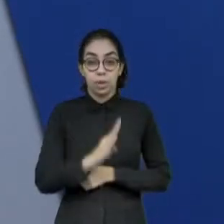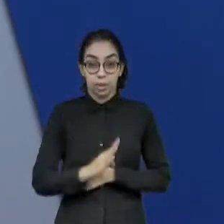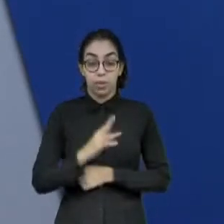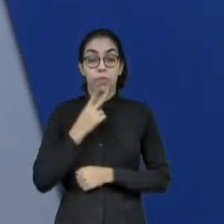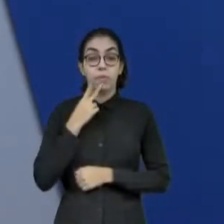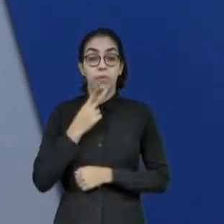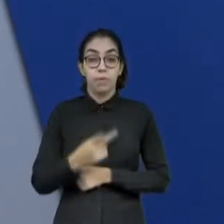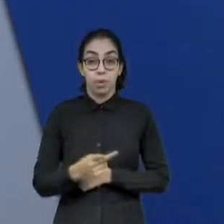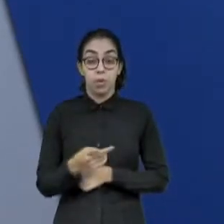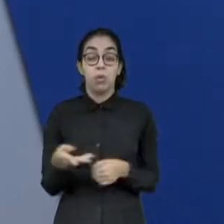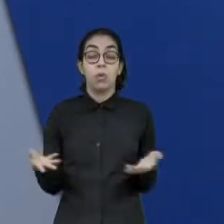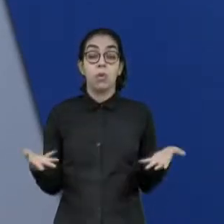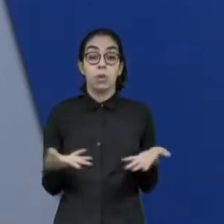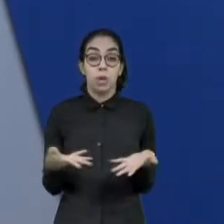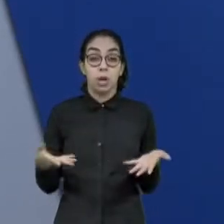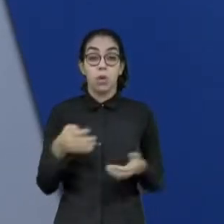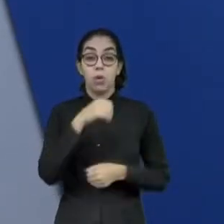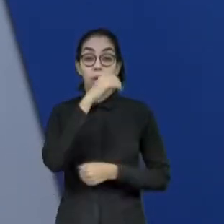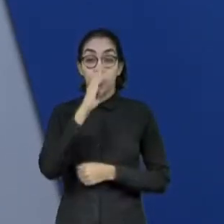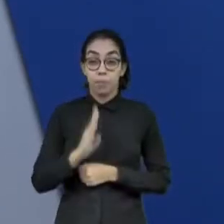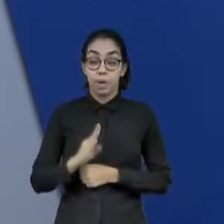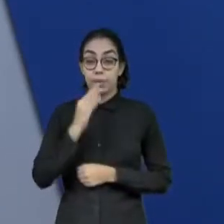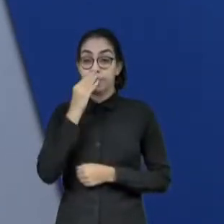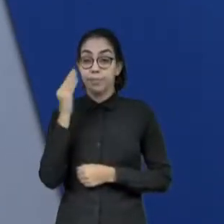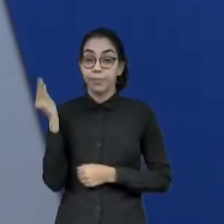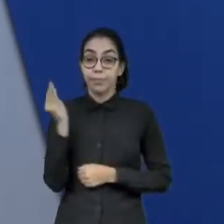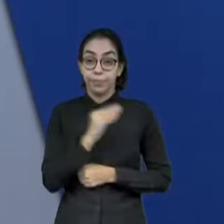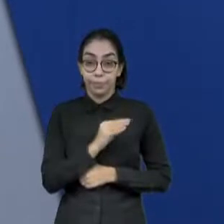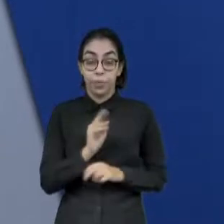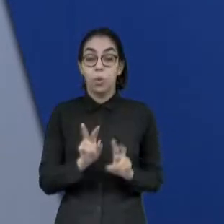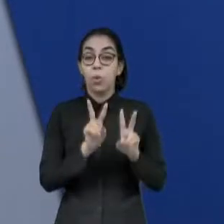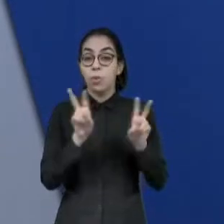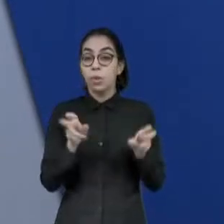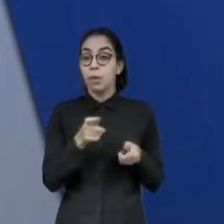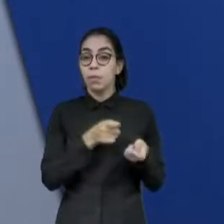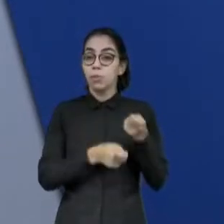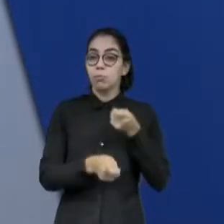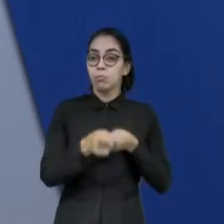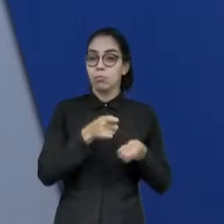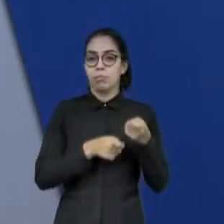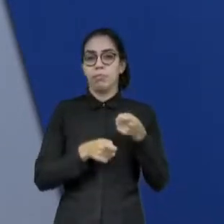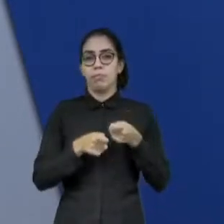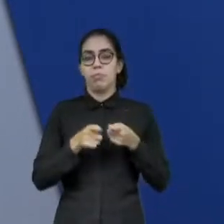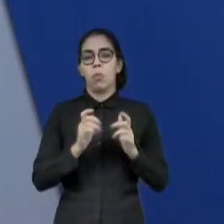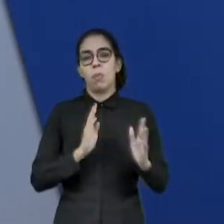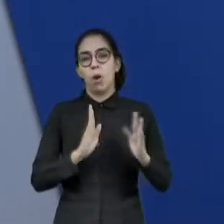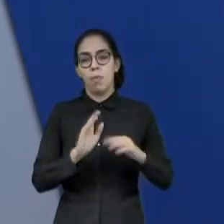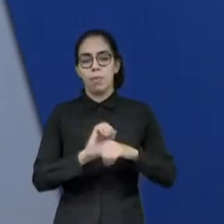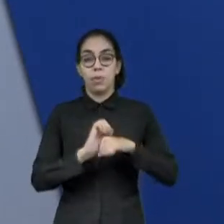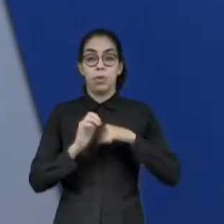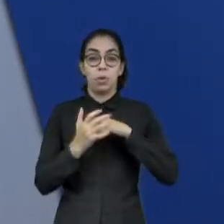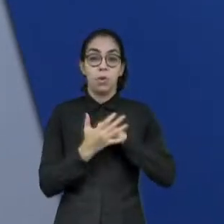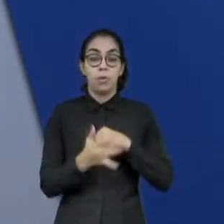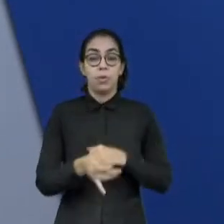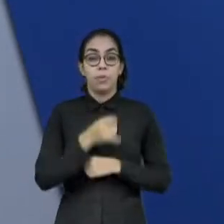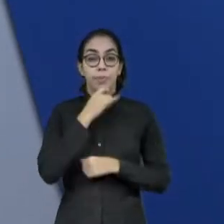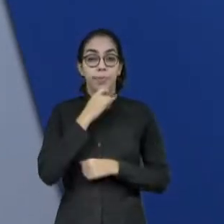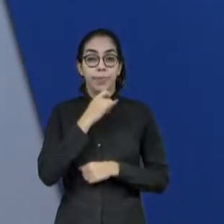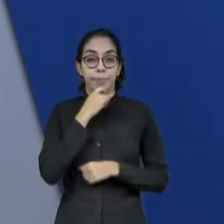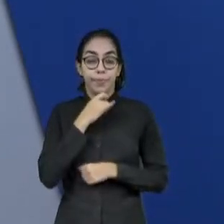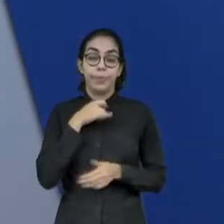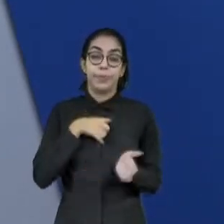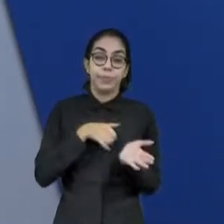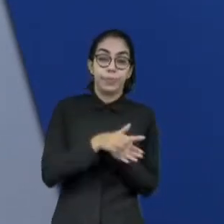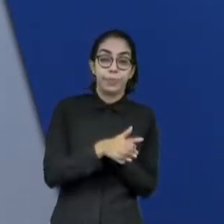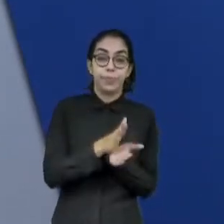gestão da crise sanitária, a crise social e econômica, né, do país, o desemprego, as